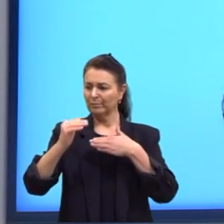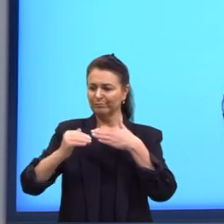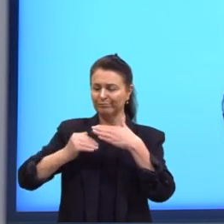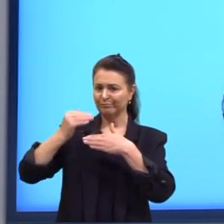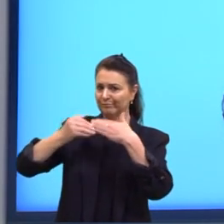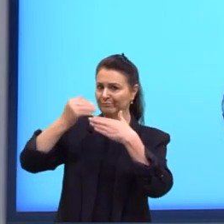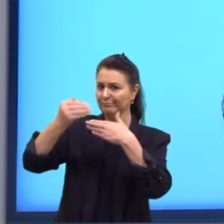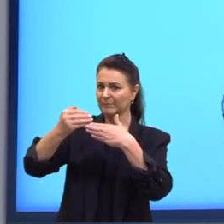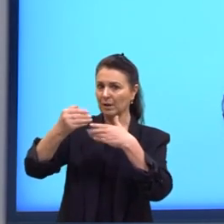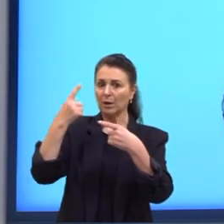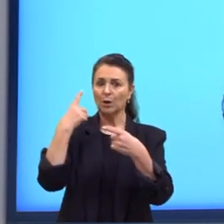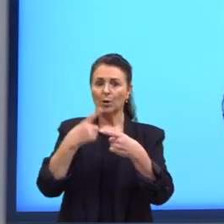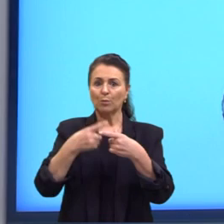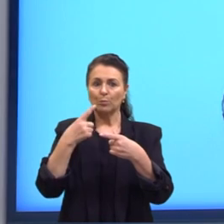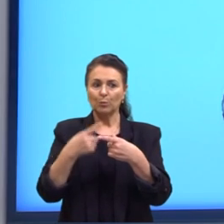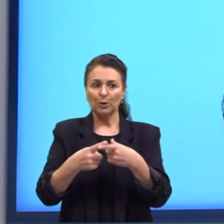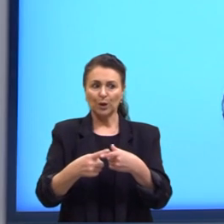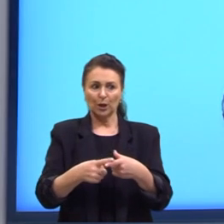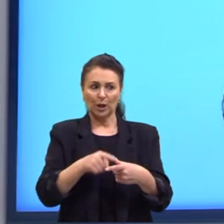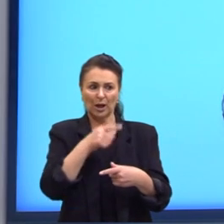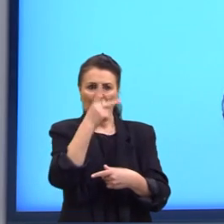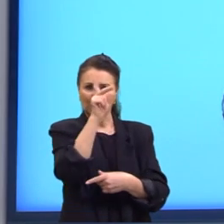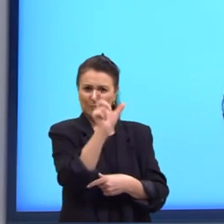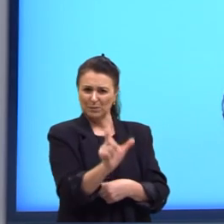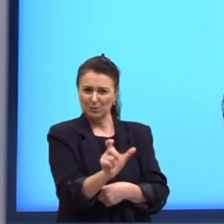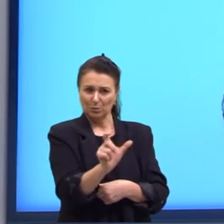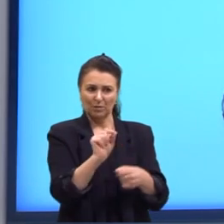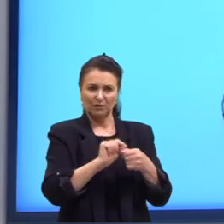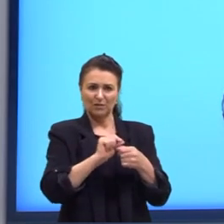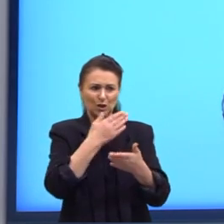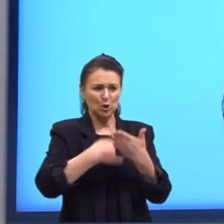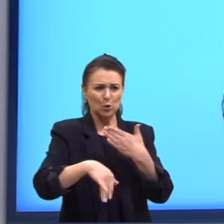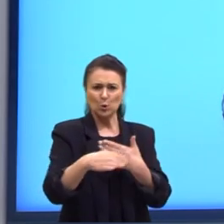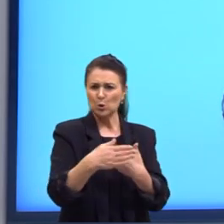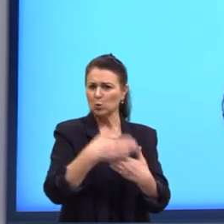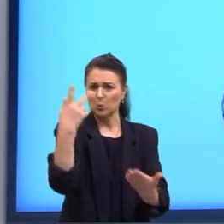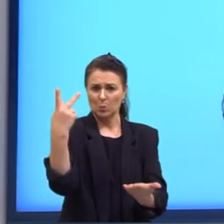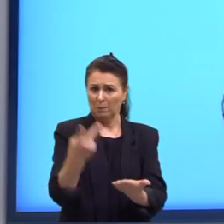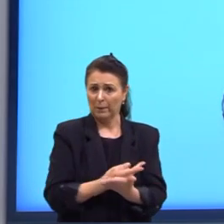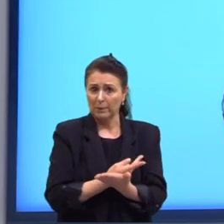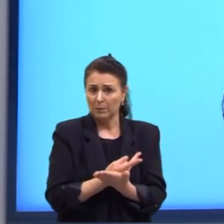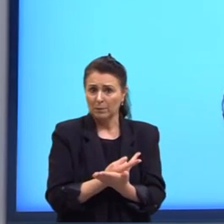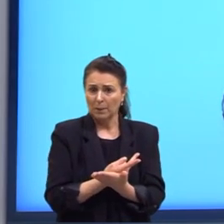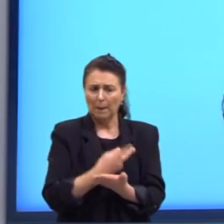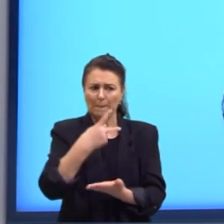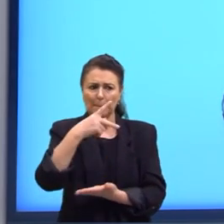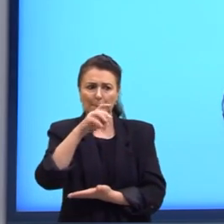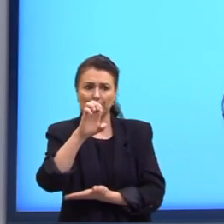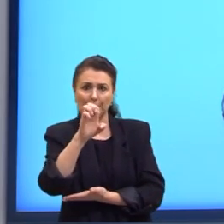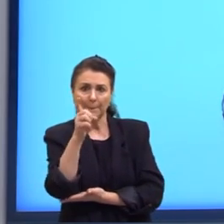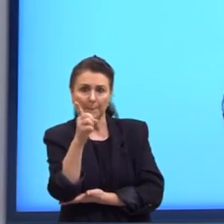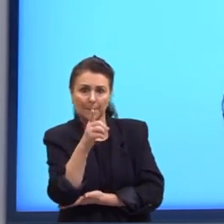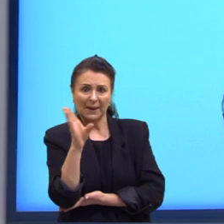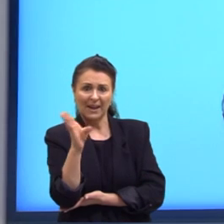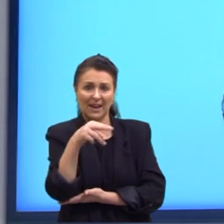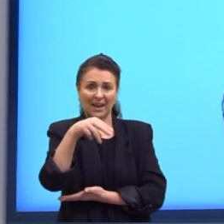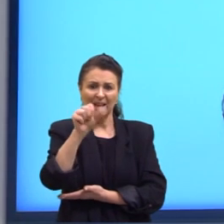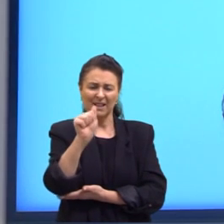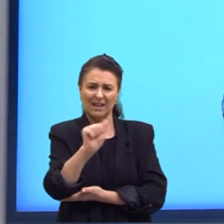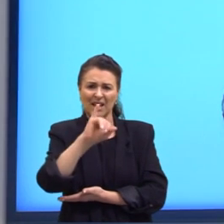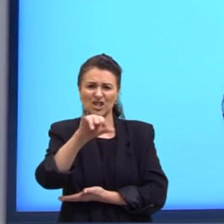pois o cliente enfiou o pé na jaca e imagina gente ilustre advogado